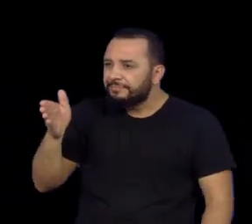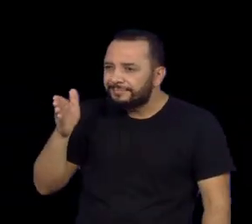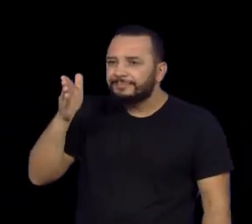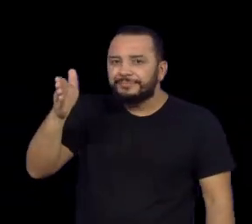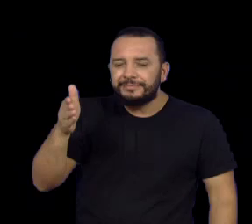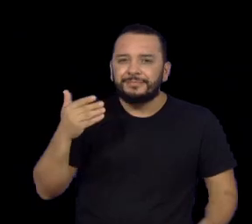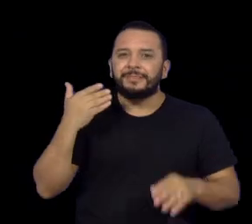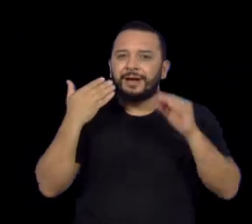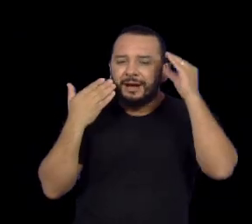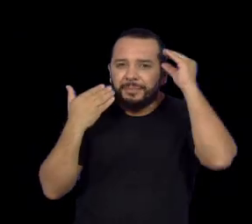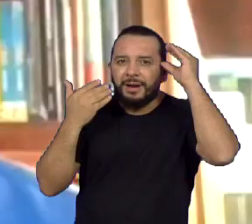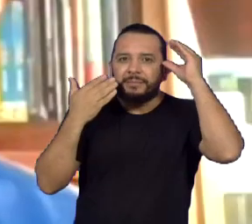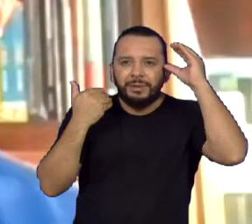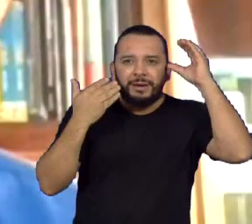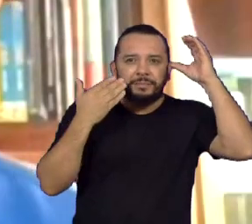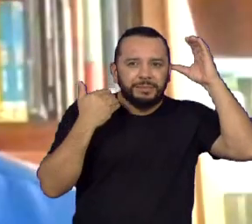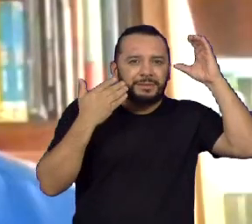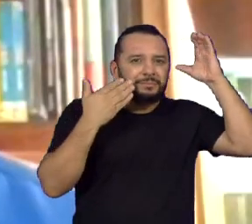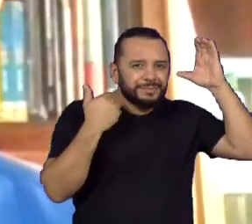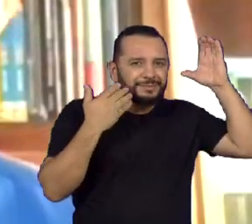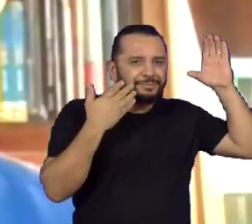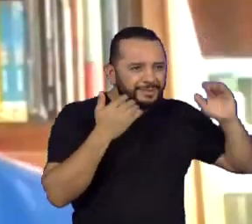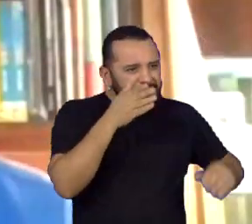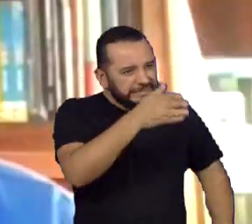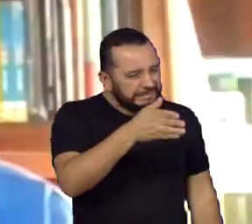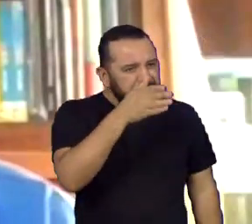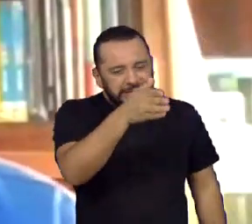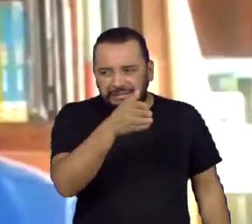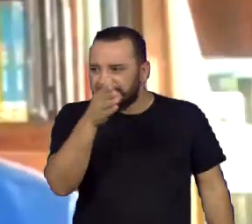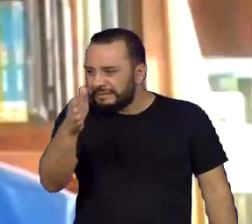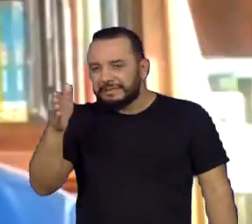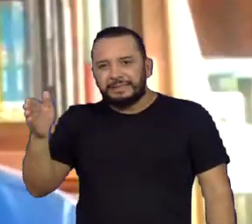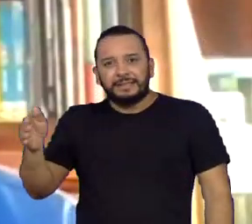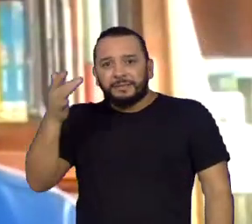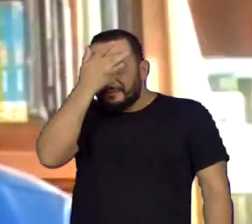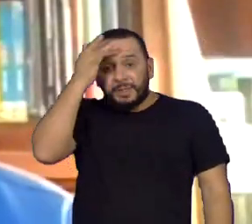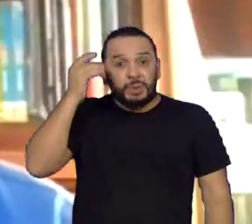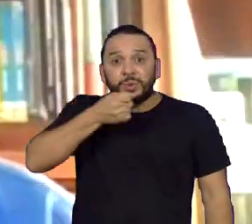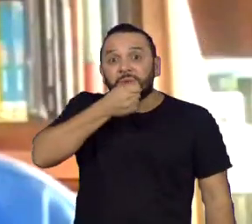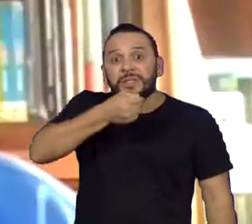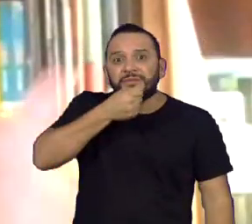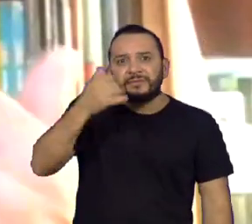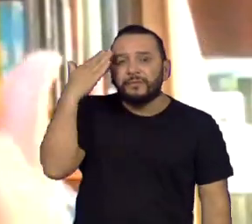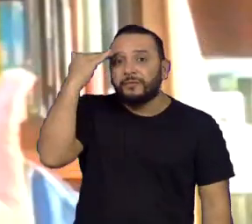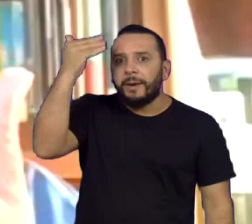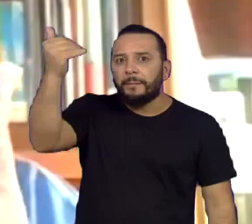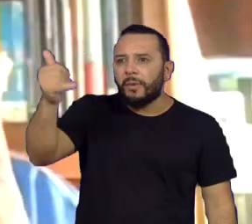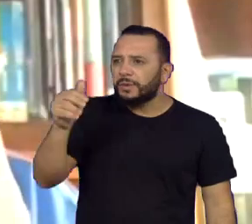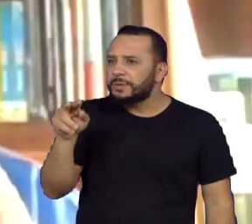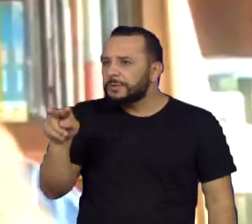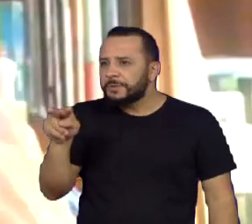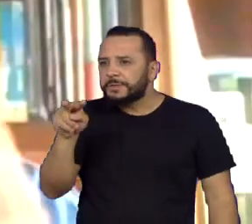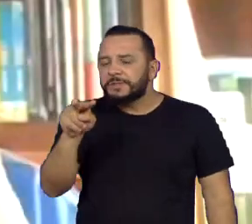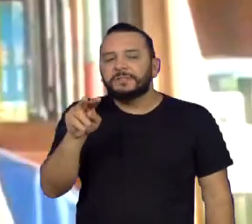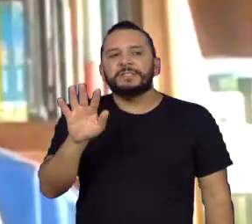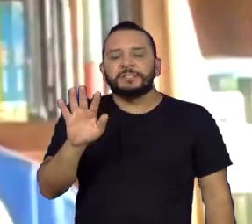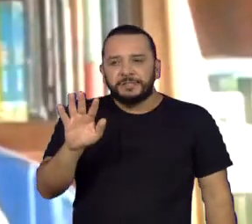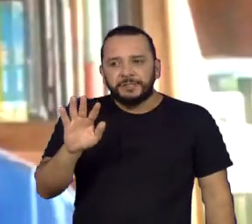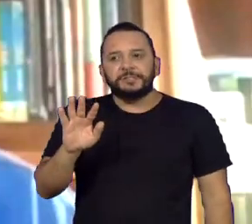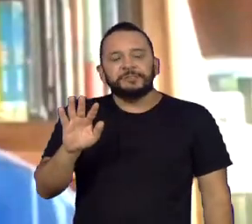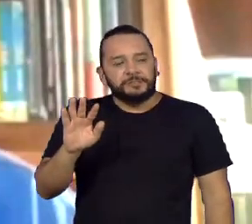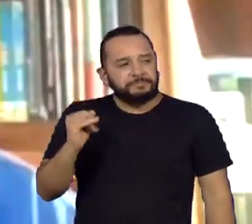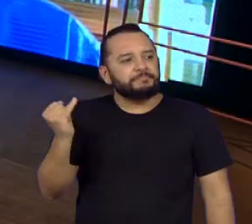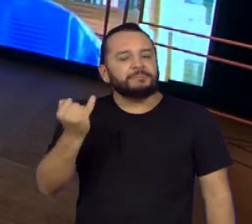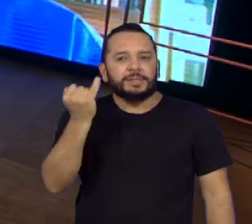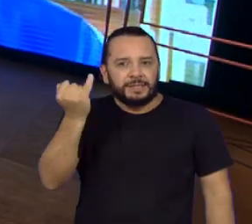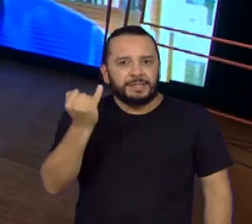e foi com esses grandes jornalistas que eu me dei conta da importância da leitura,